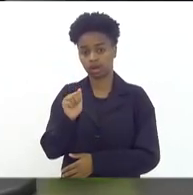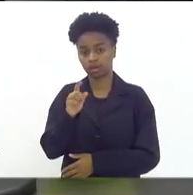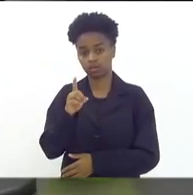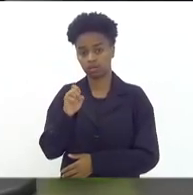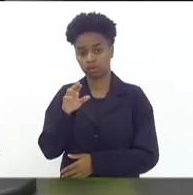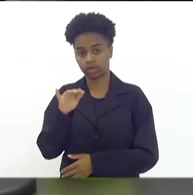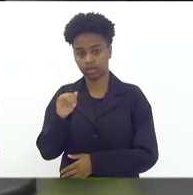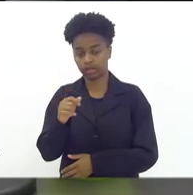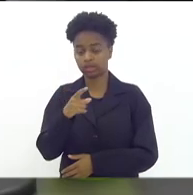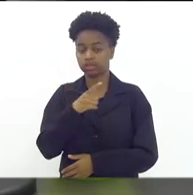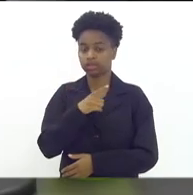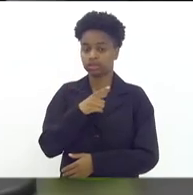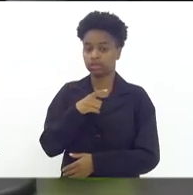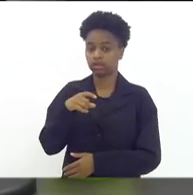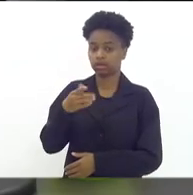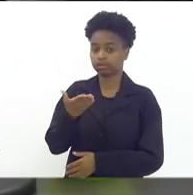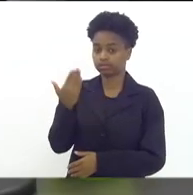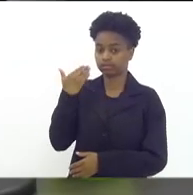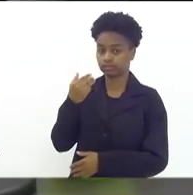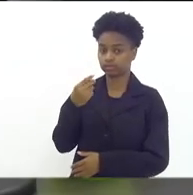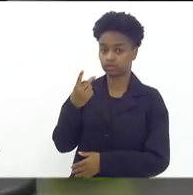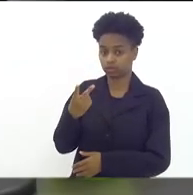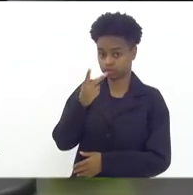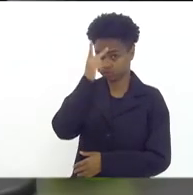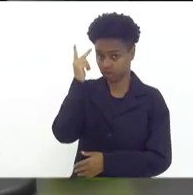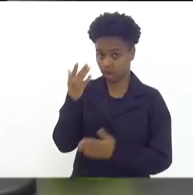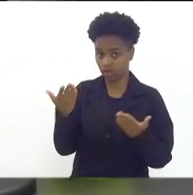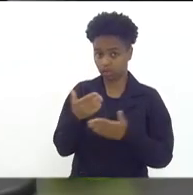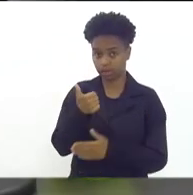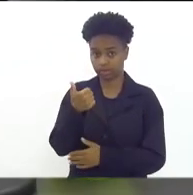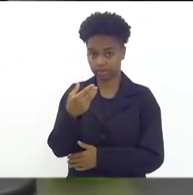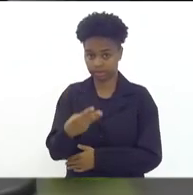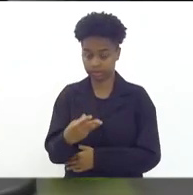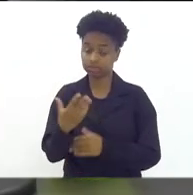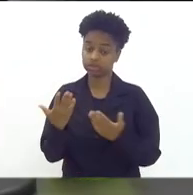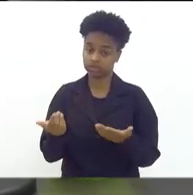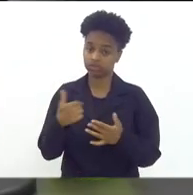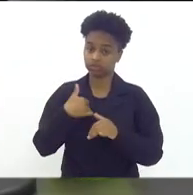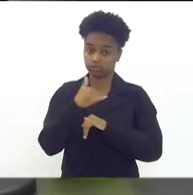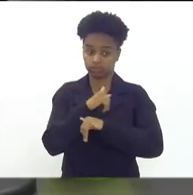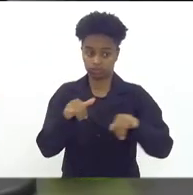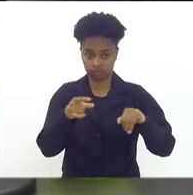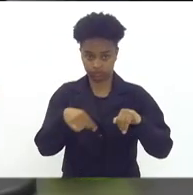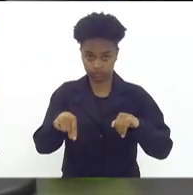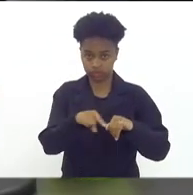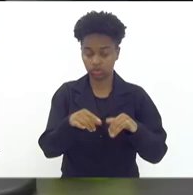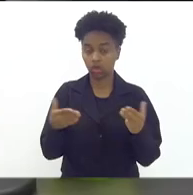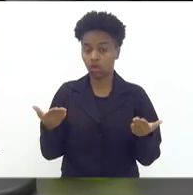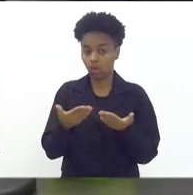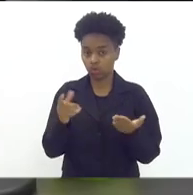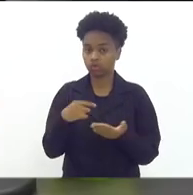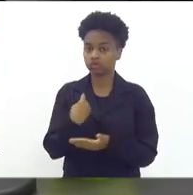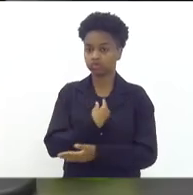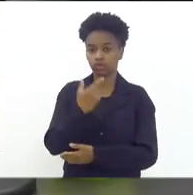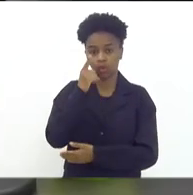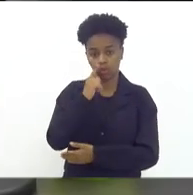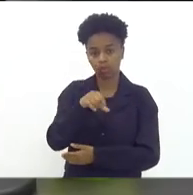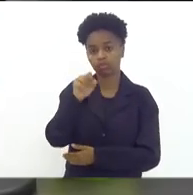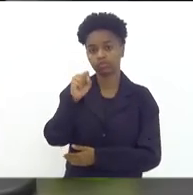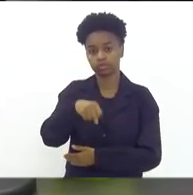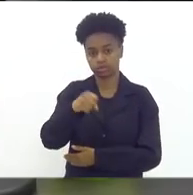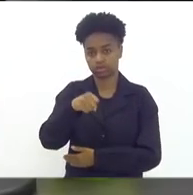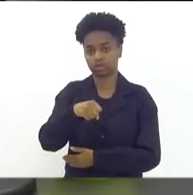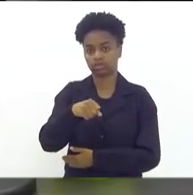dentre elas dois Procuradores do Estado então Posso garantir a vossa excelência hoje a agência tem condições sim de